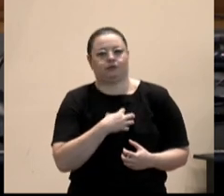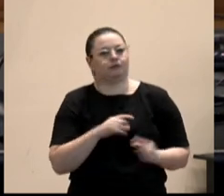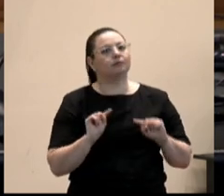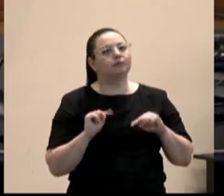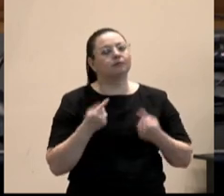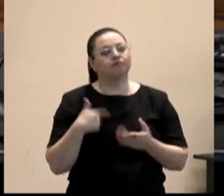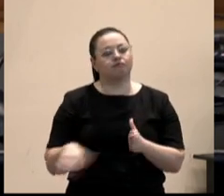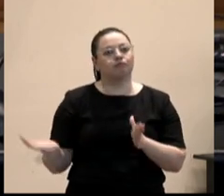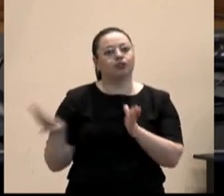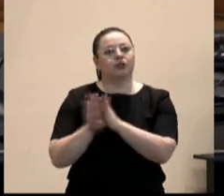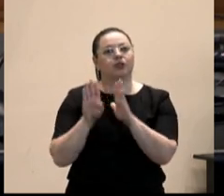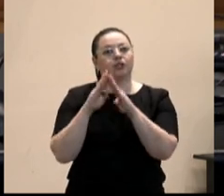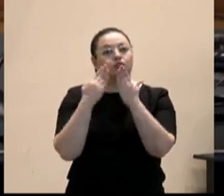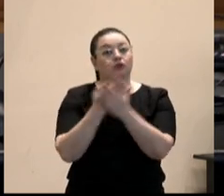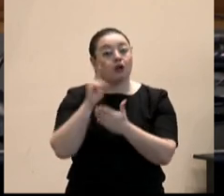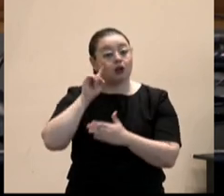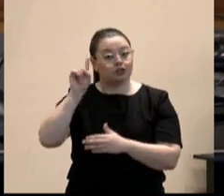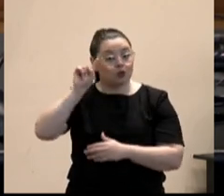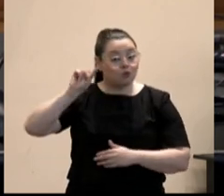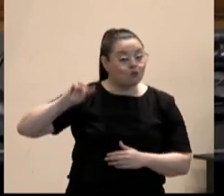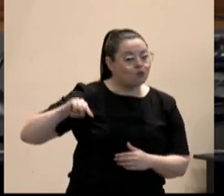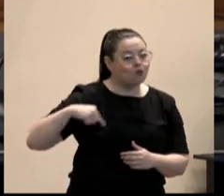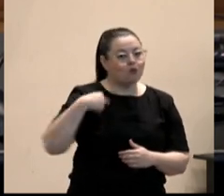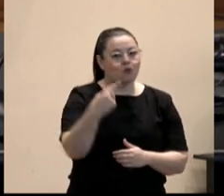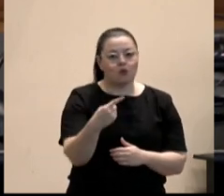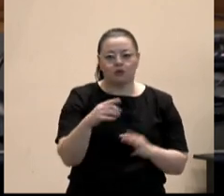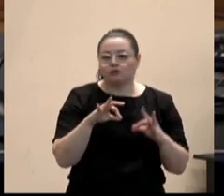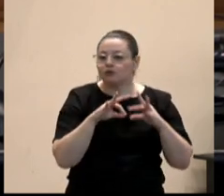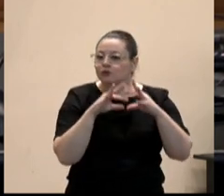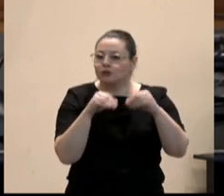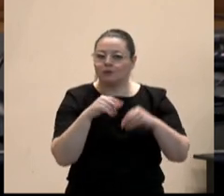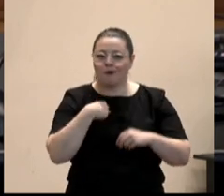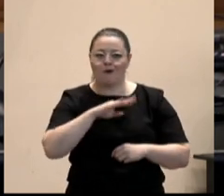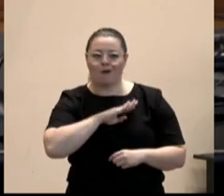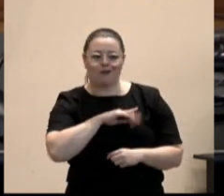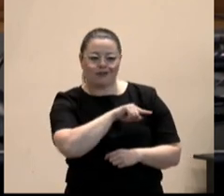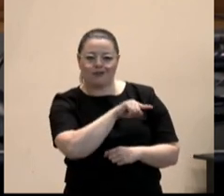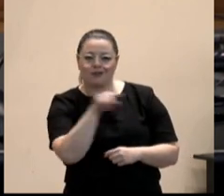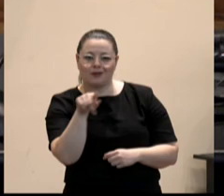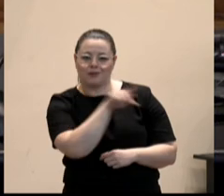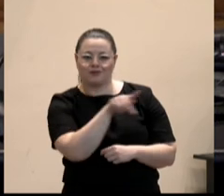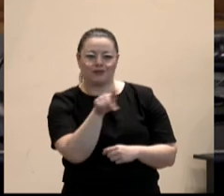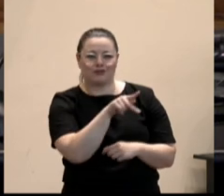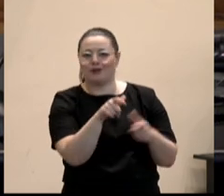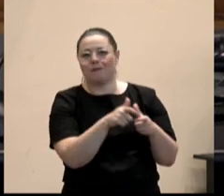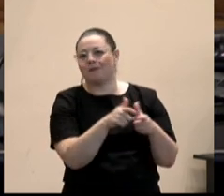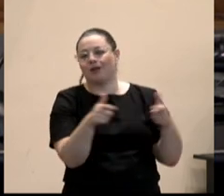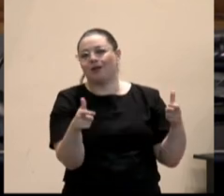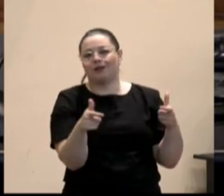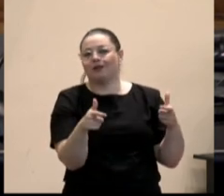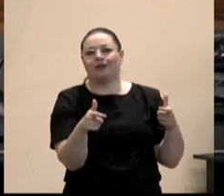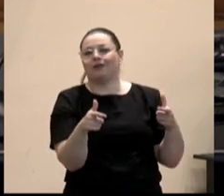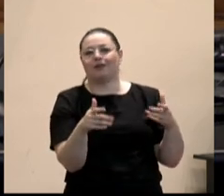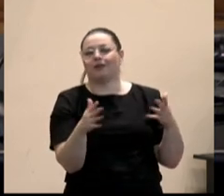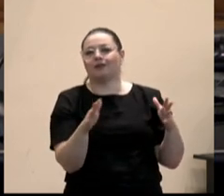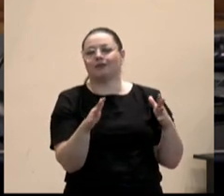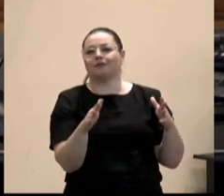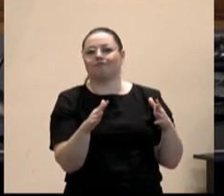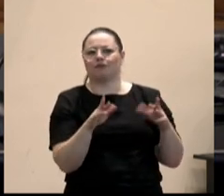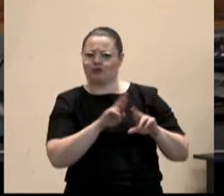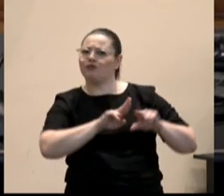na escola, no outro dia, meus colegas professores, a grande maioria não eram das minhas convicções